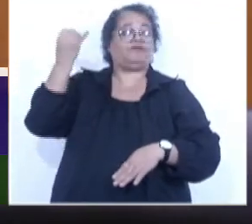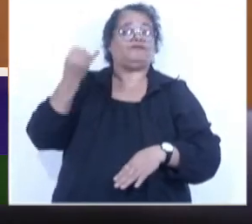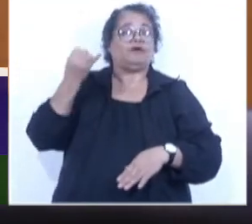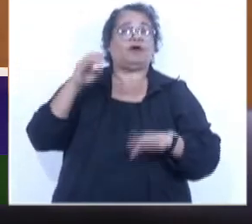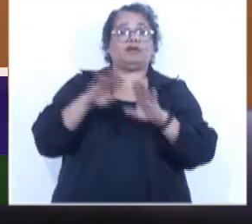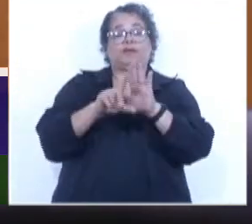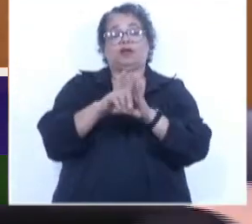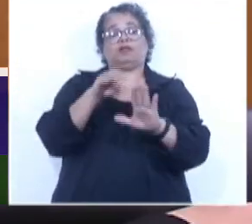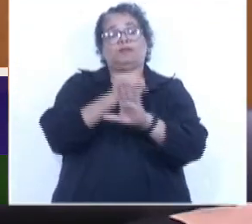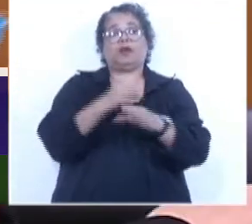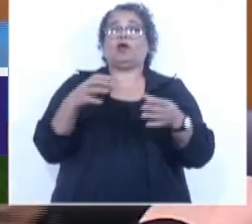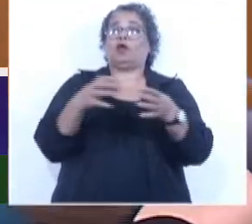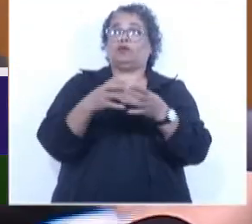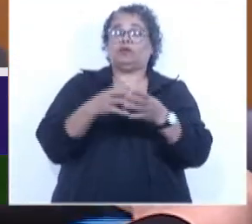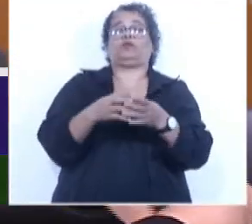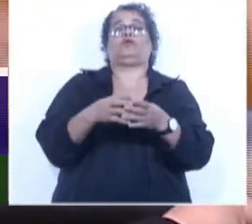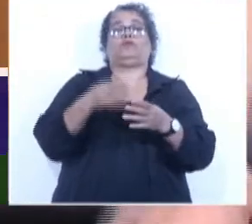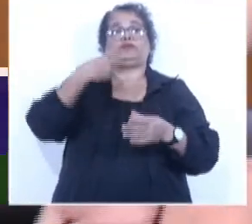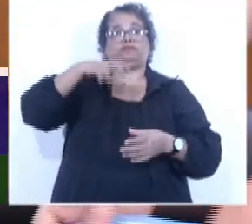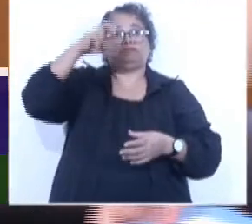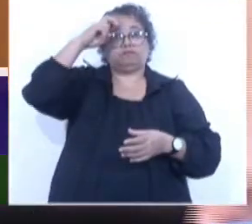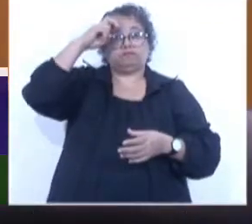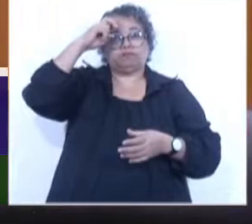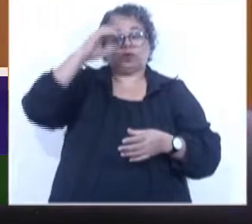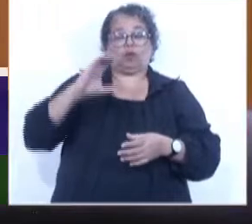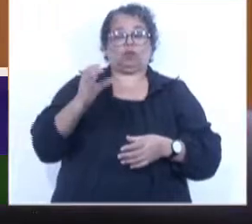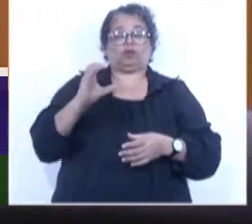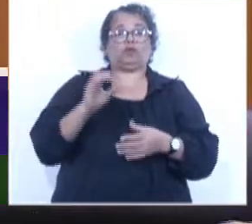educação cultura e ciência